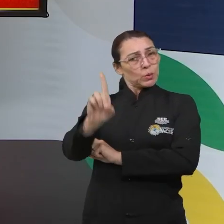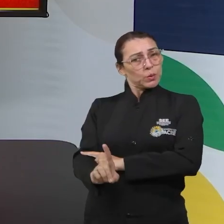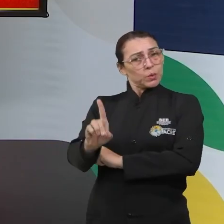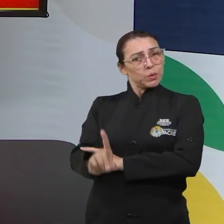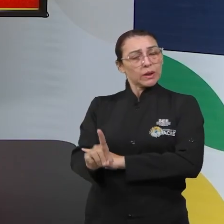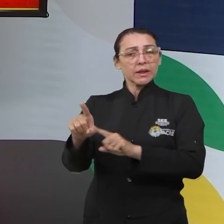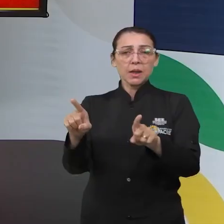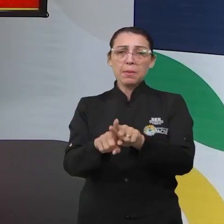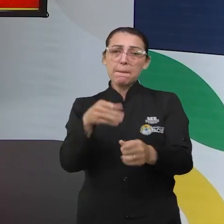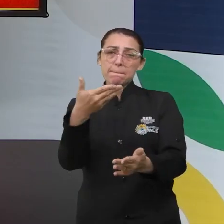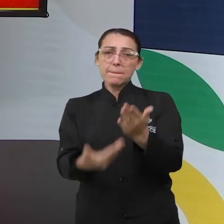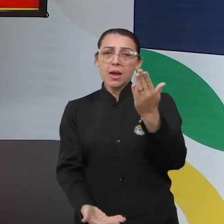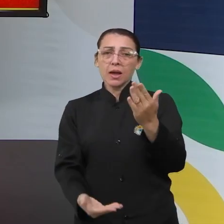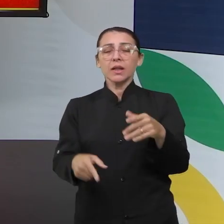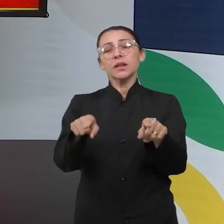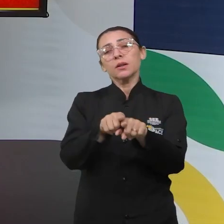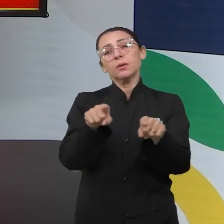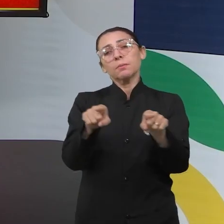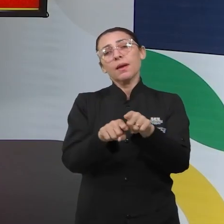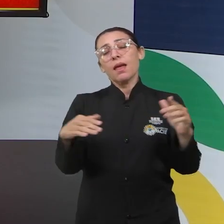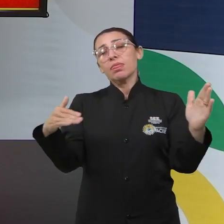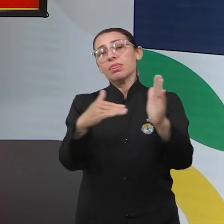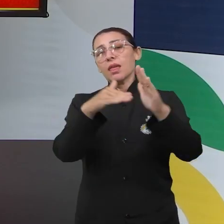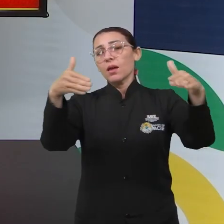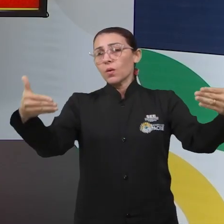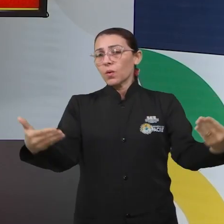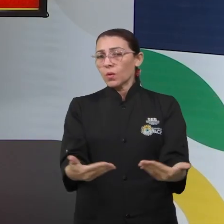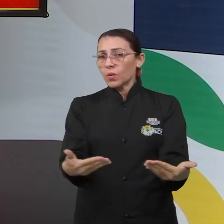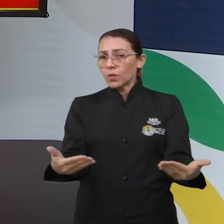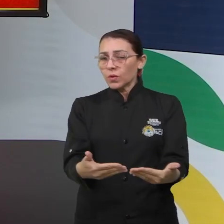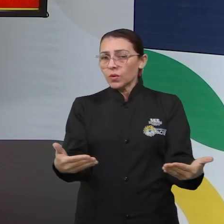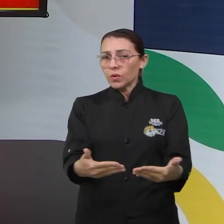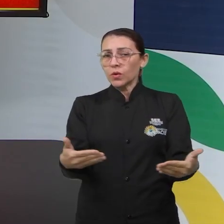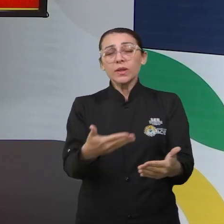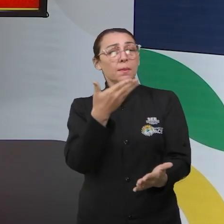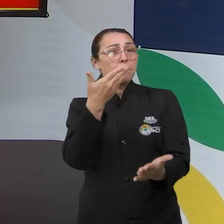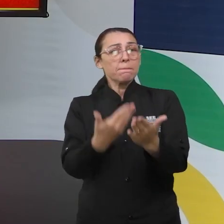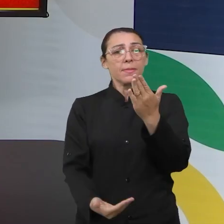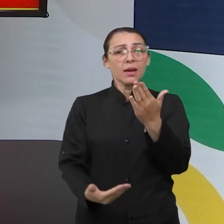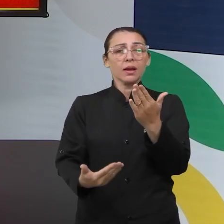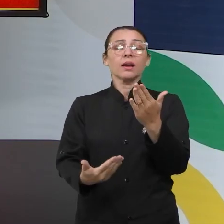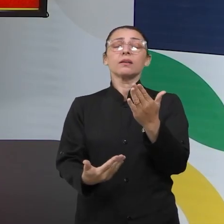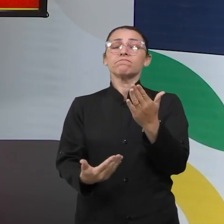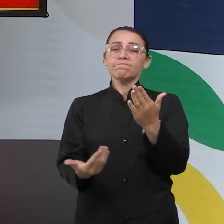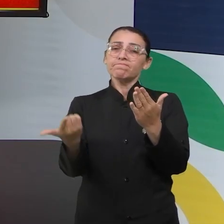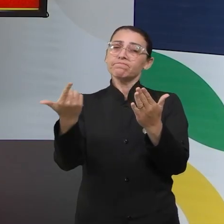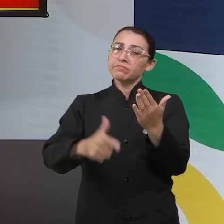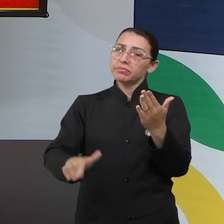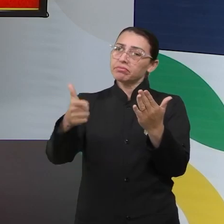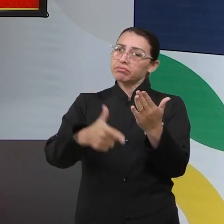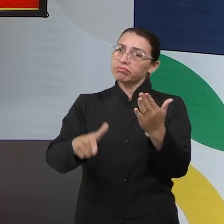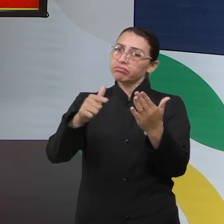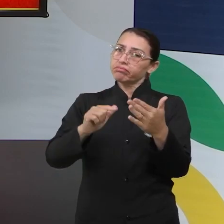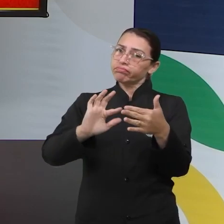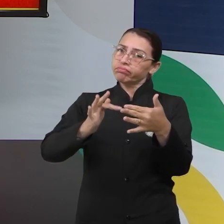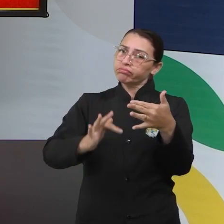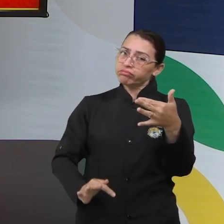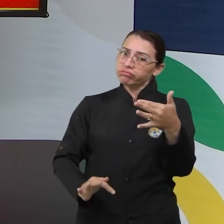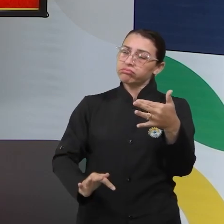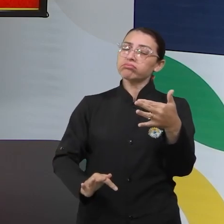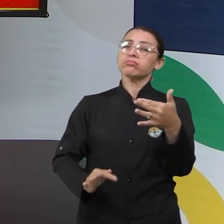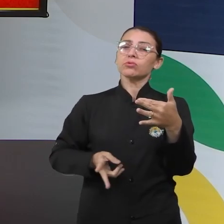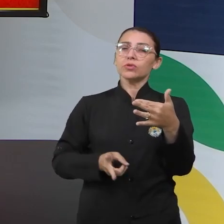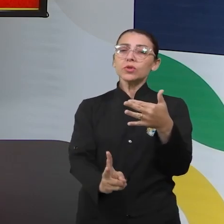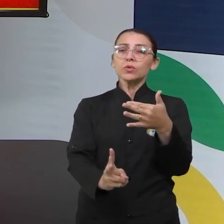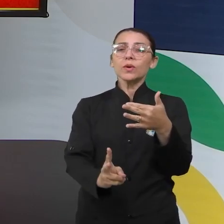uma grande perca. Então, até os dias de hoje, essa perca ela vem se prolongando, se